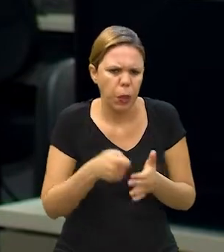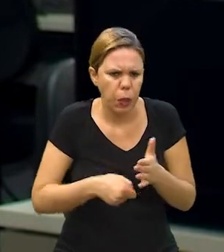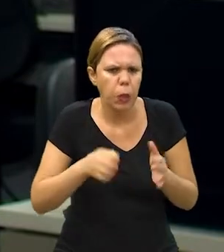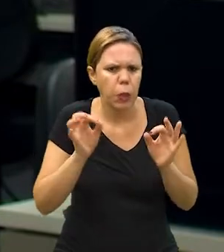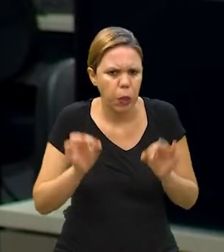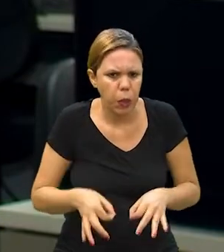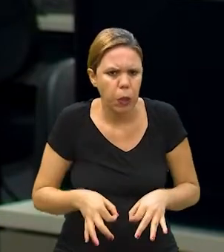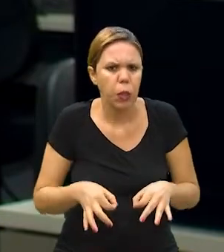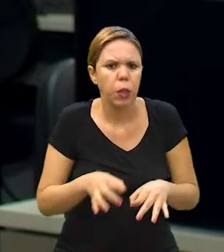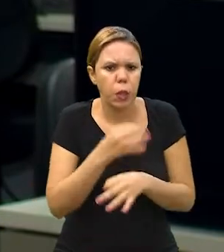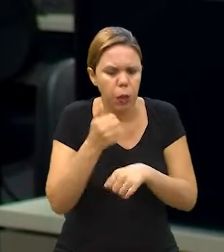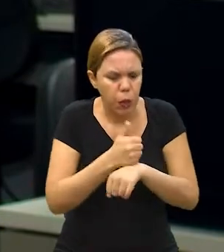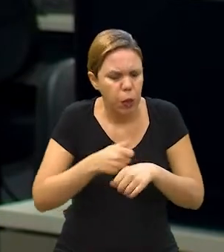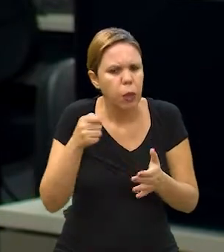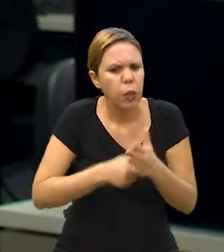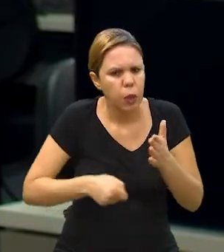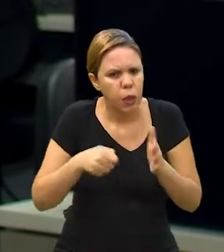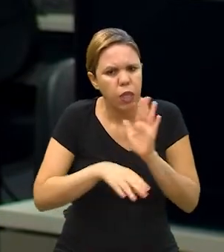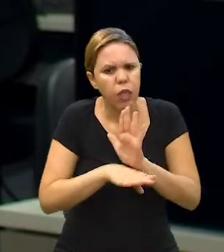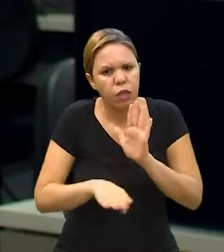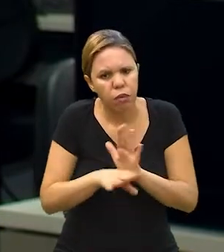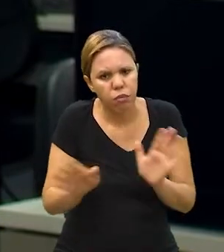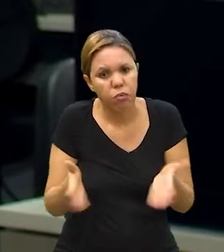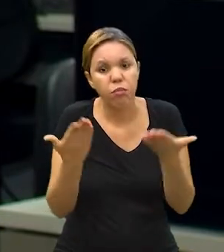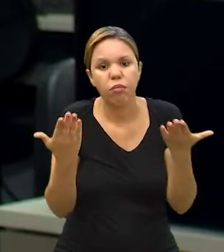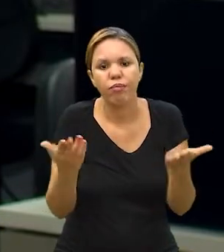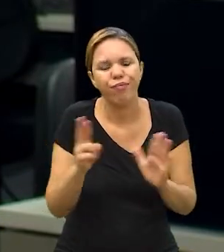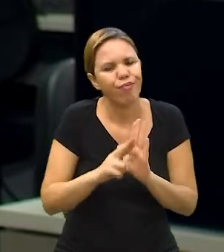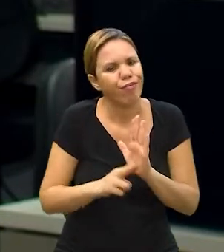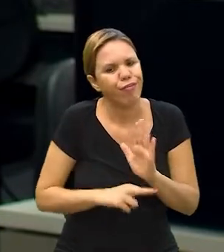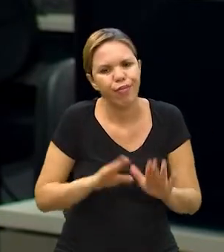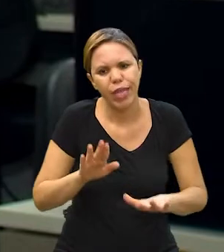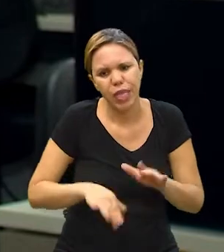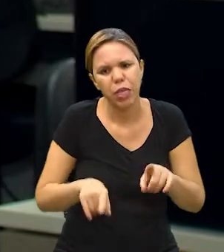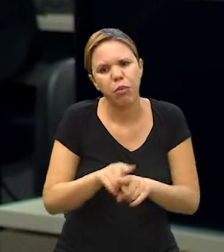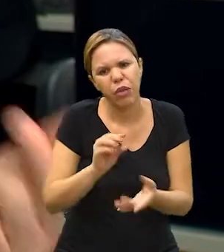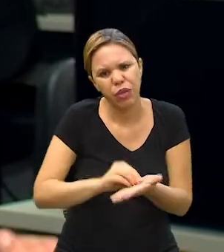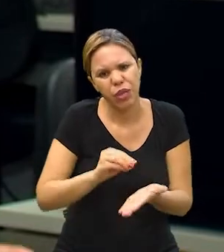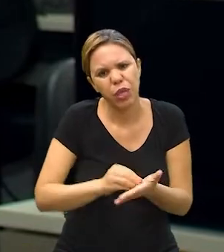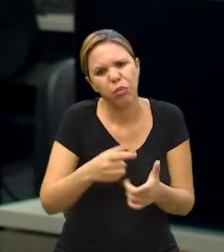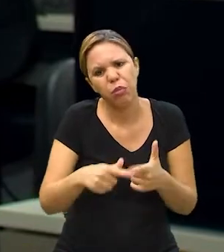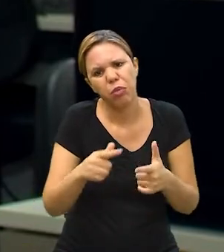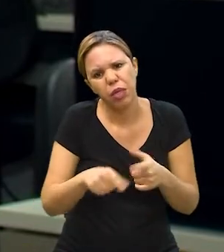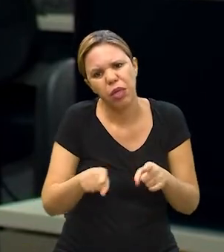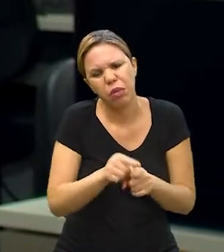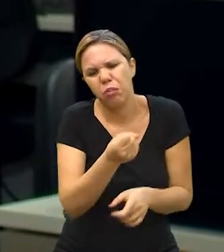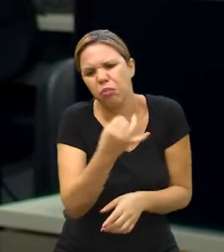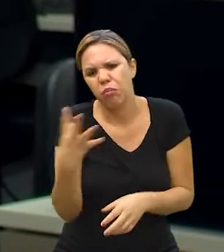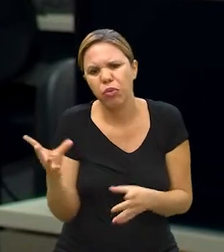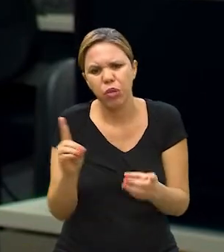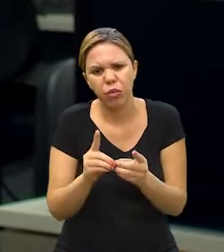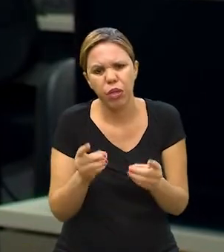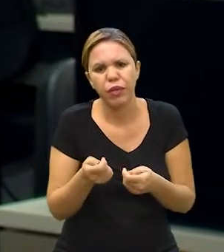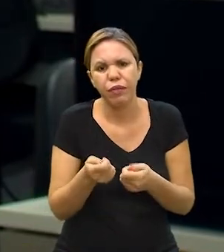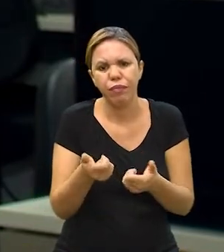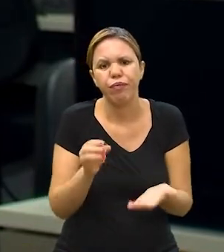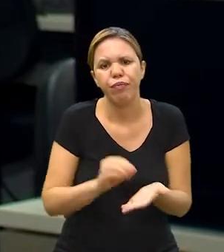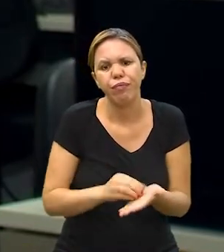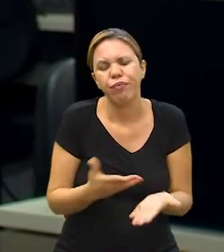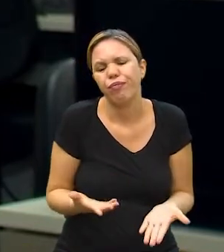muita disposição, muita luta para tentar prover, mas via de regra em condições precárias, né, de excesso de demanda para falta de oferta. Então